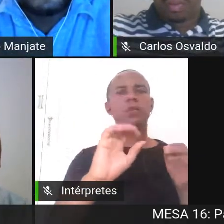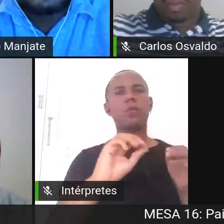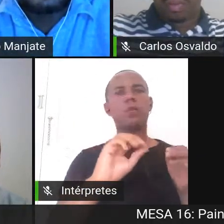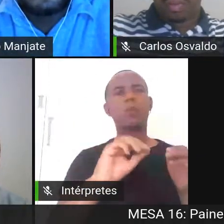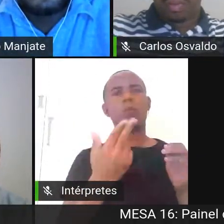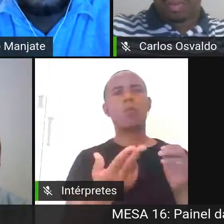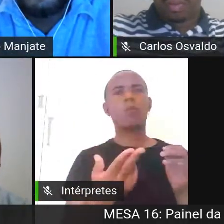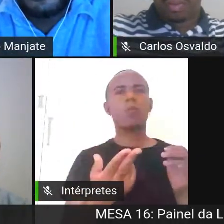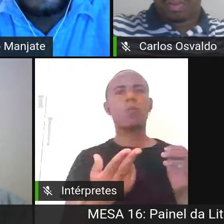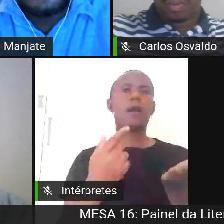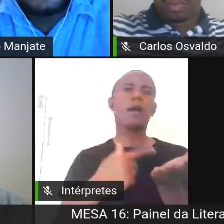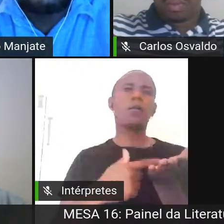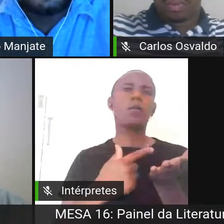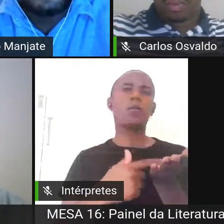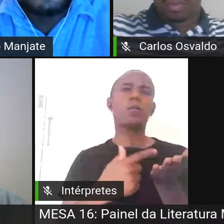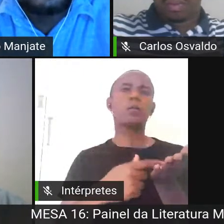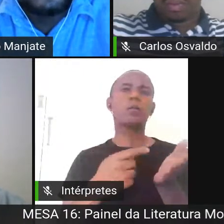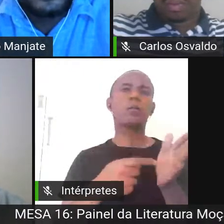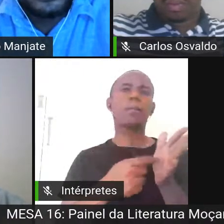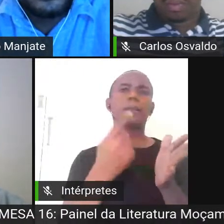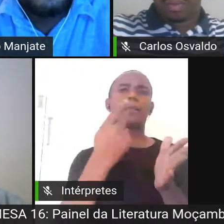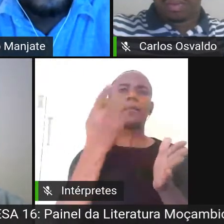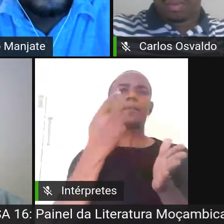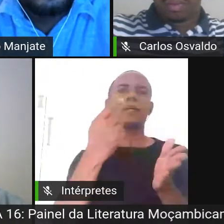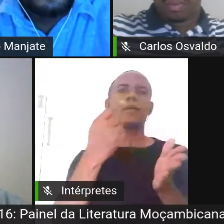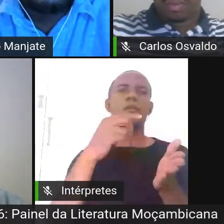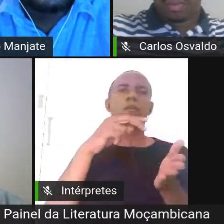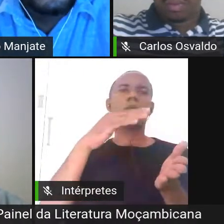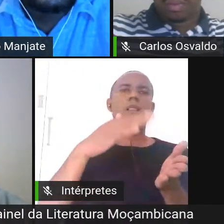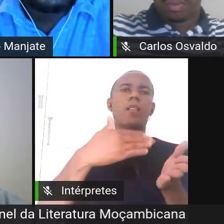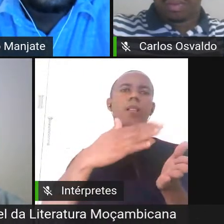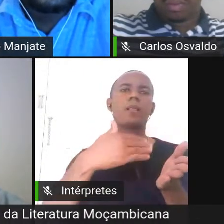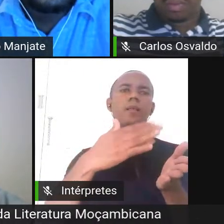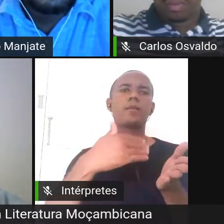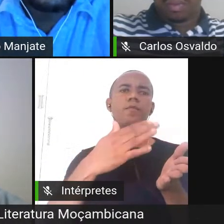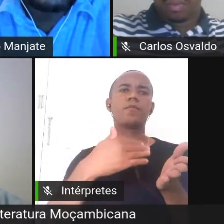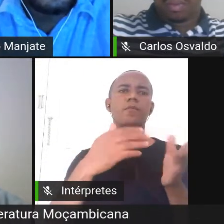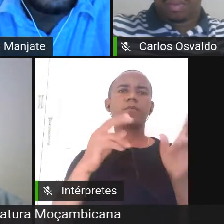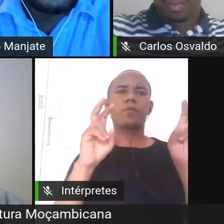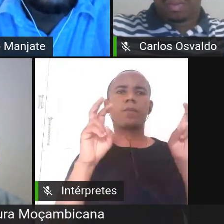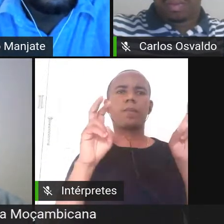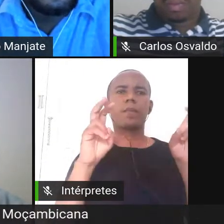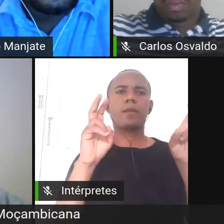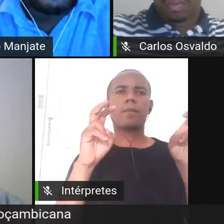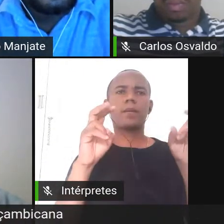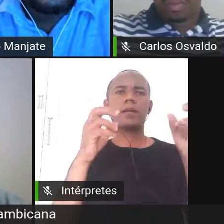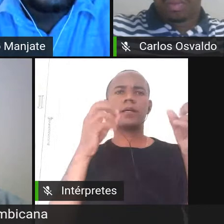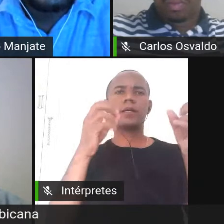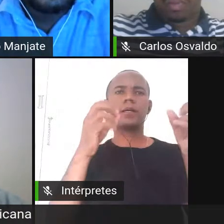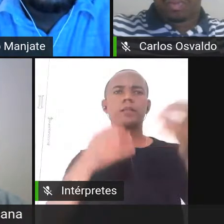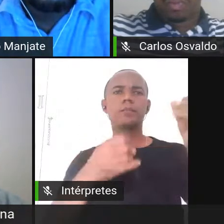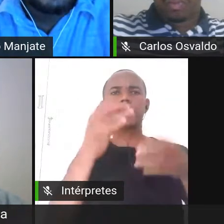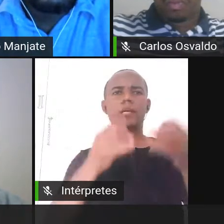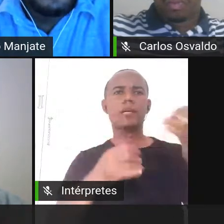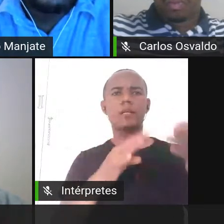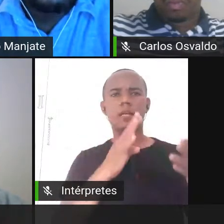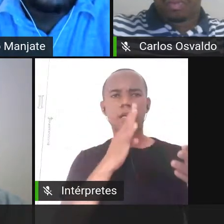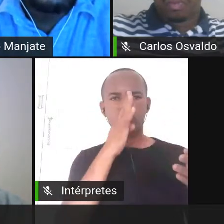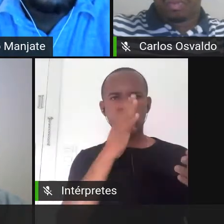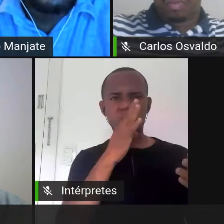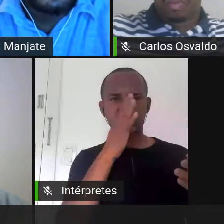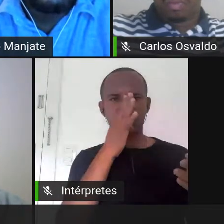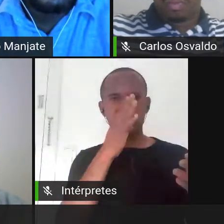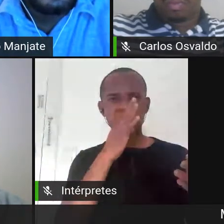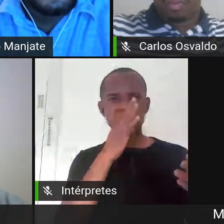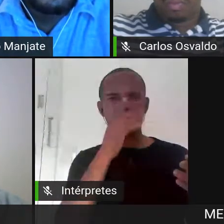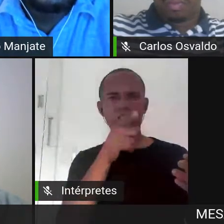Bem, Mia Couto, quando tirou o primeiro livro, a primeira narrativa dele, foi acusado de maltratar